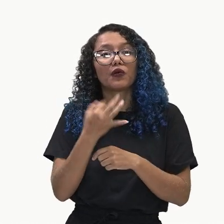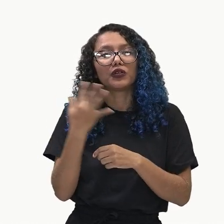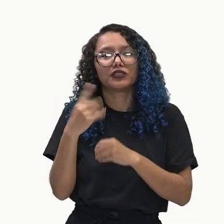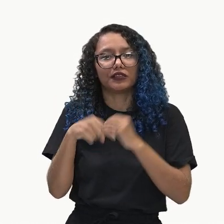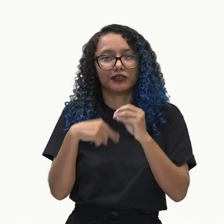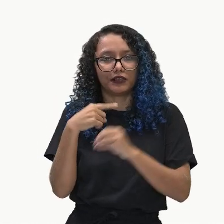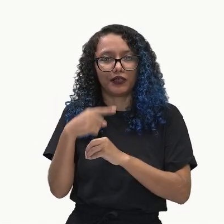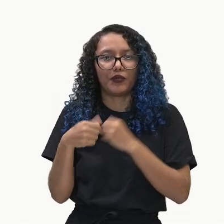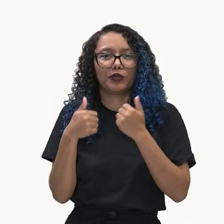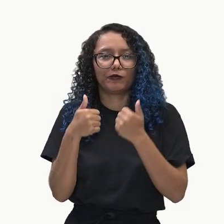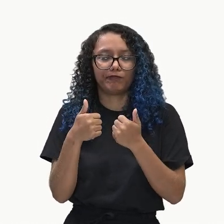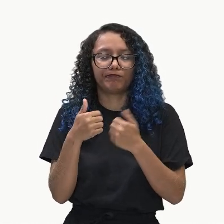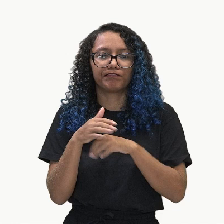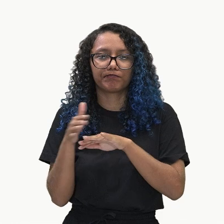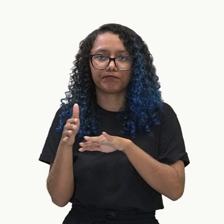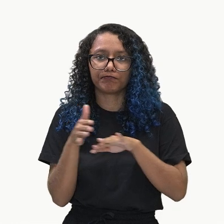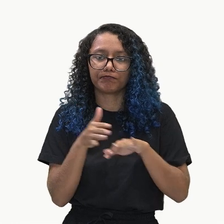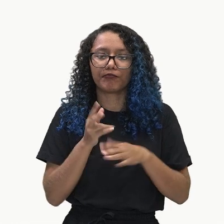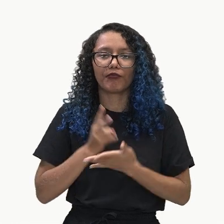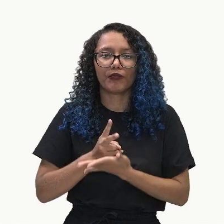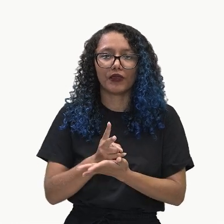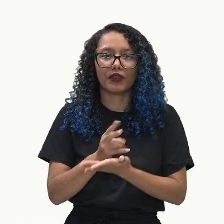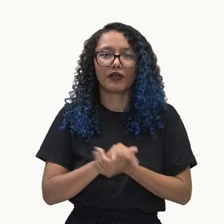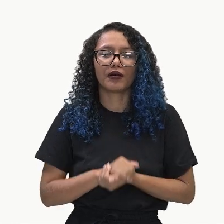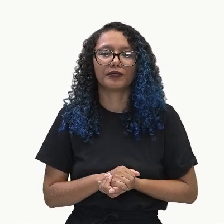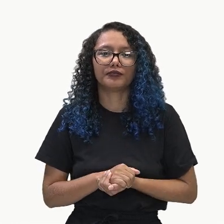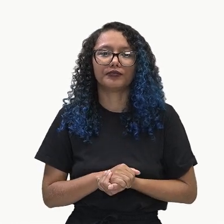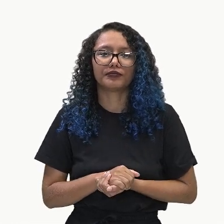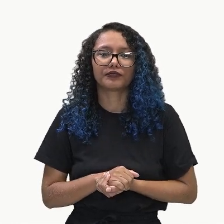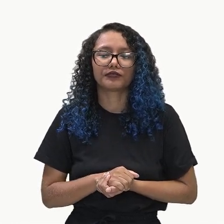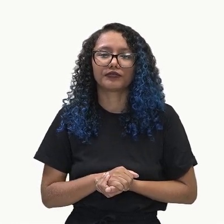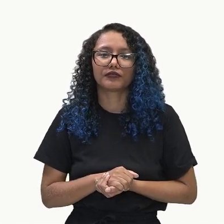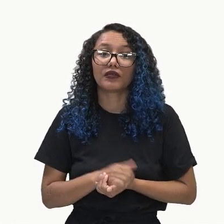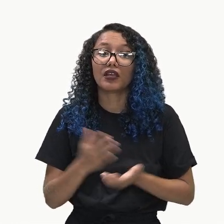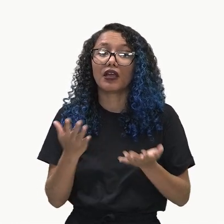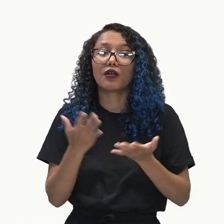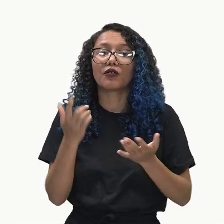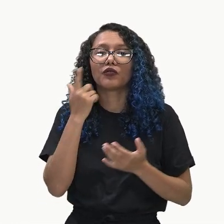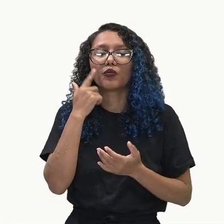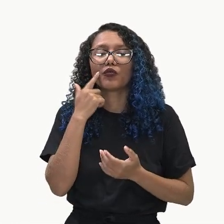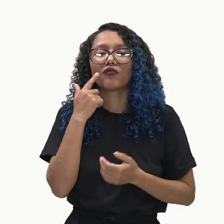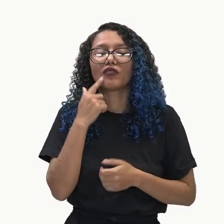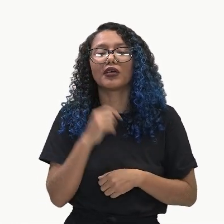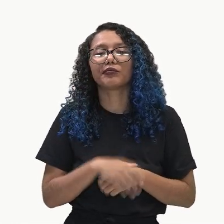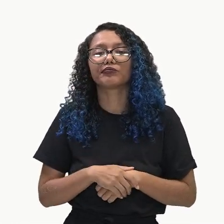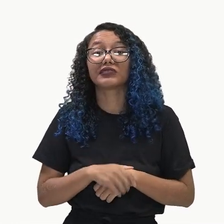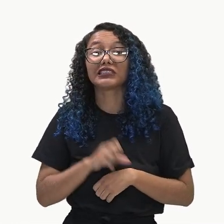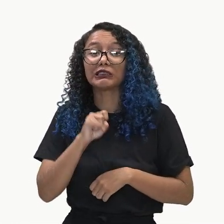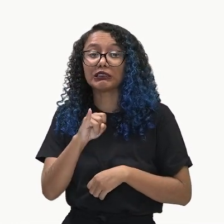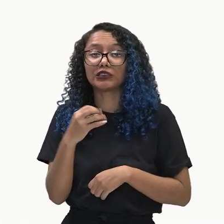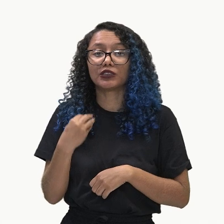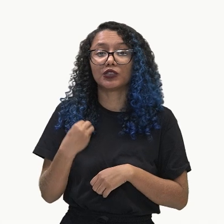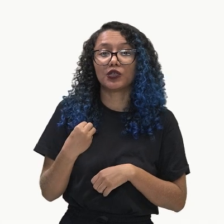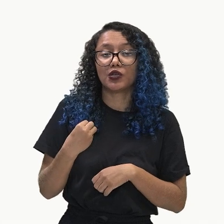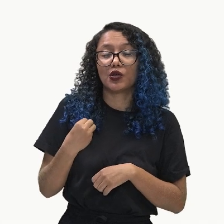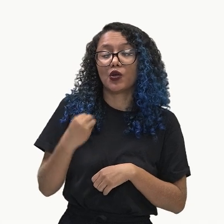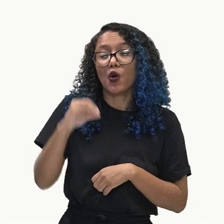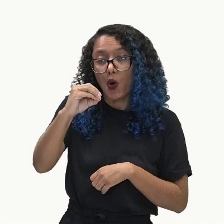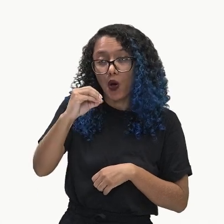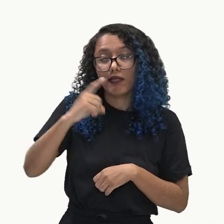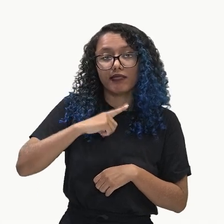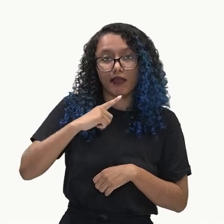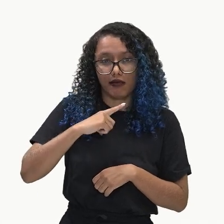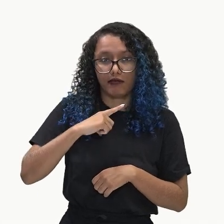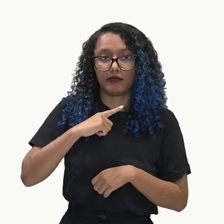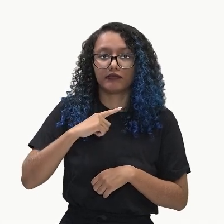químicos. Dando sequência, na presença de oxigênios, nós vamos